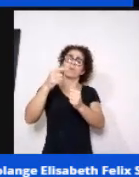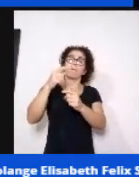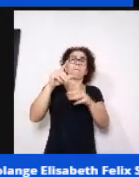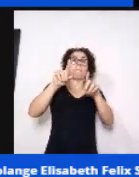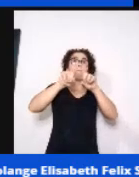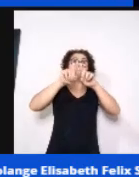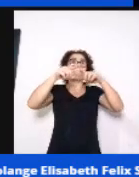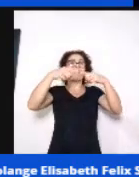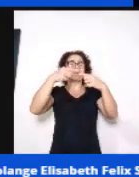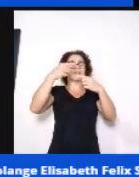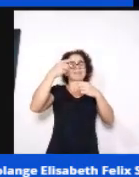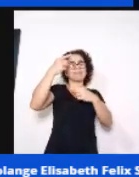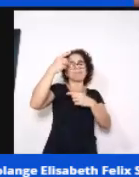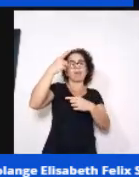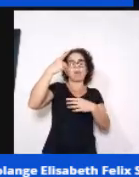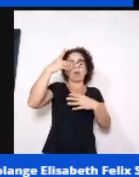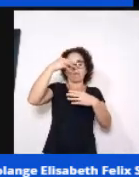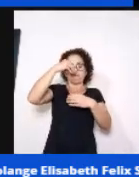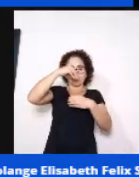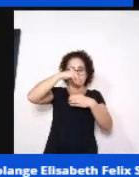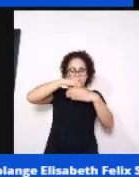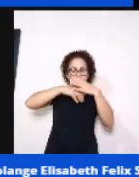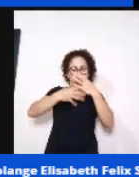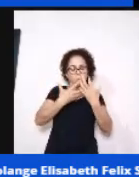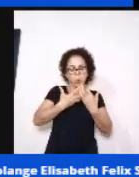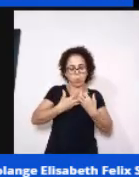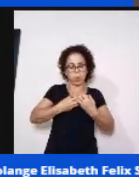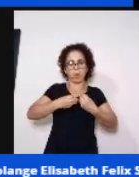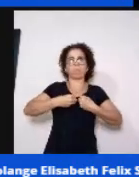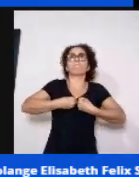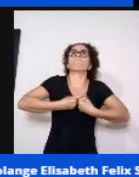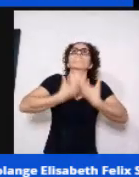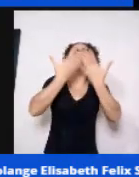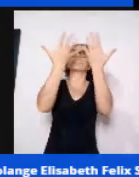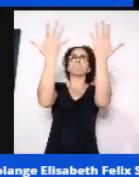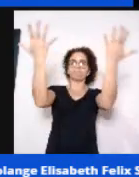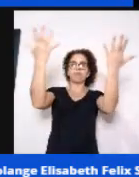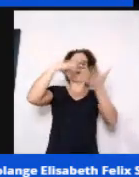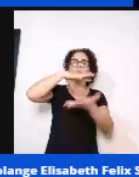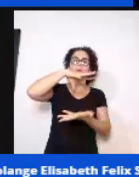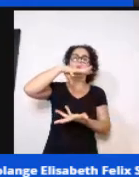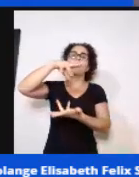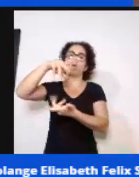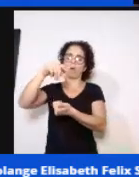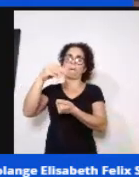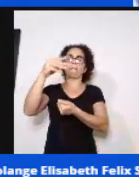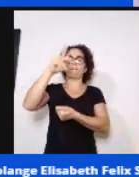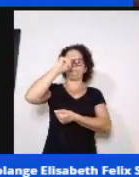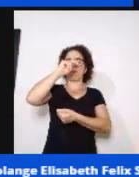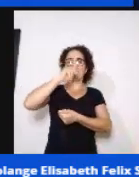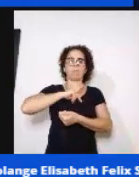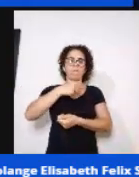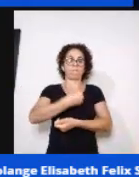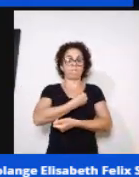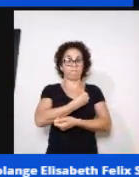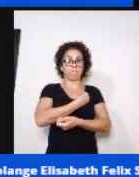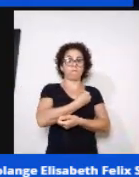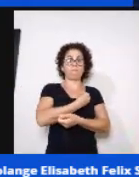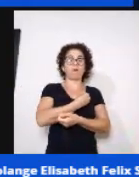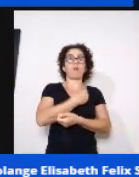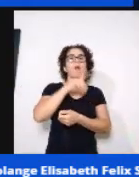para o universo, devolver para a minha vida, né? É a chave da questão. Então, você não é aquilo